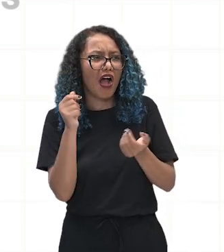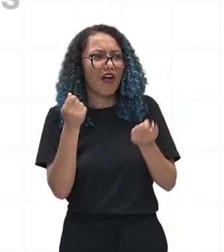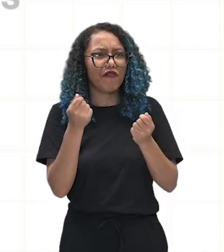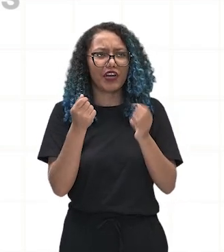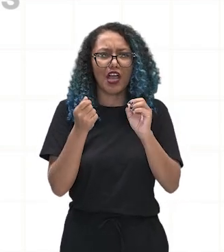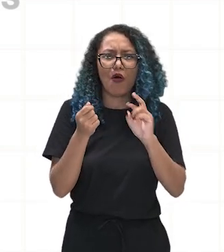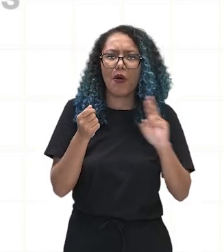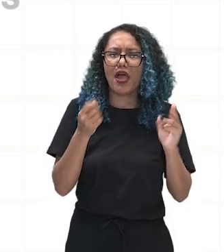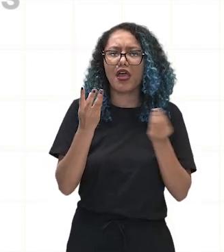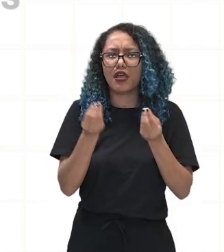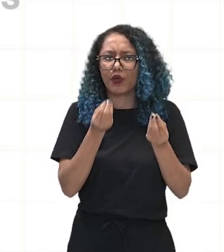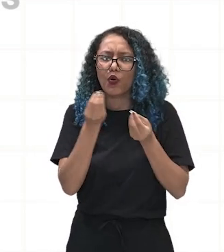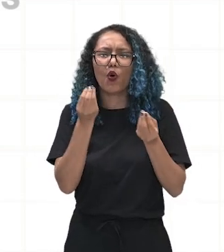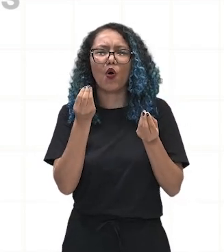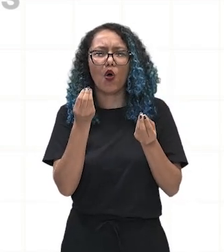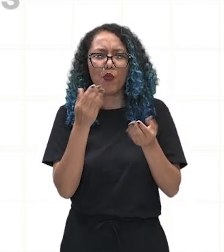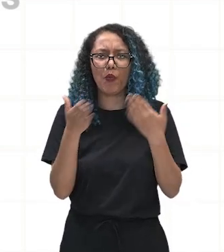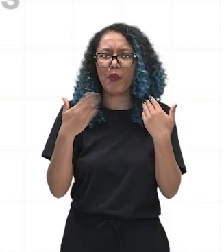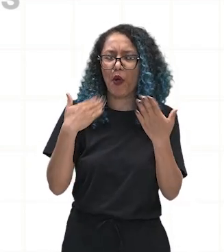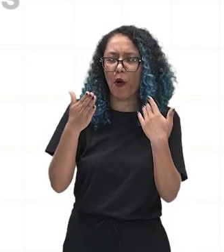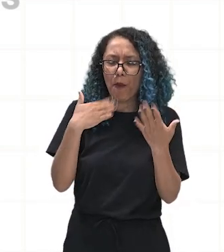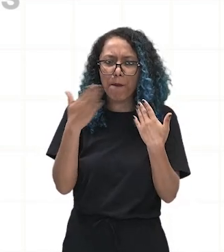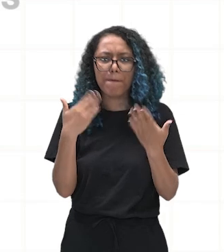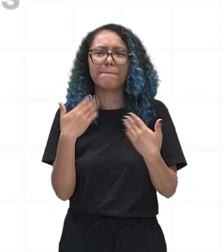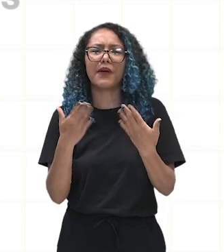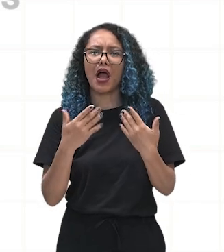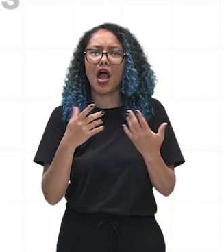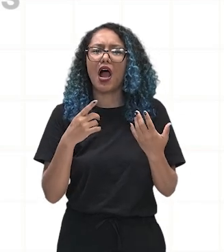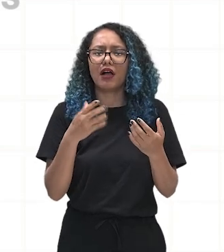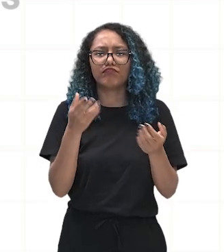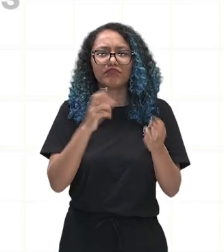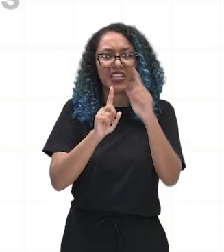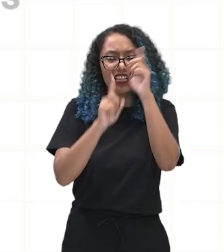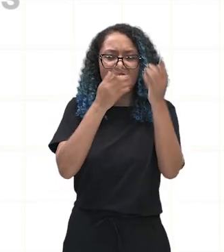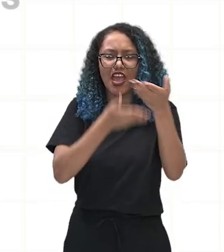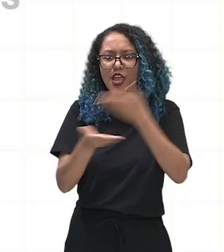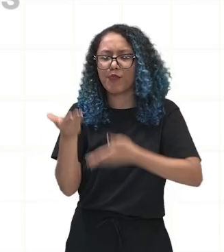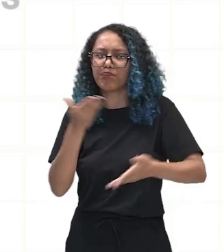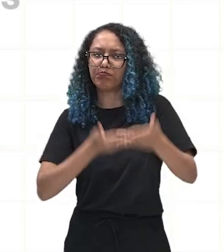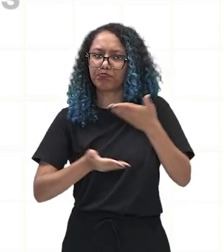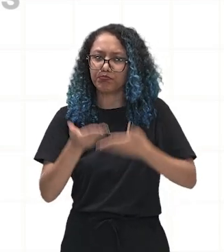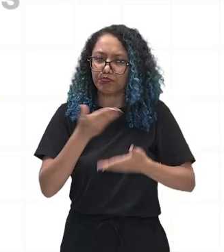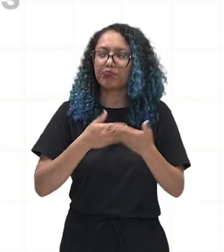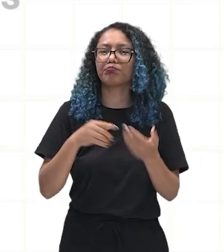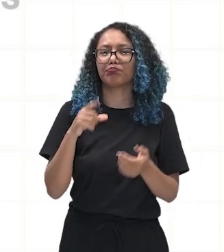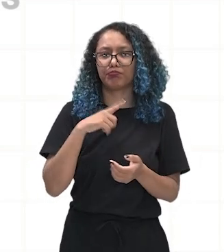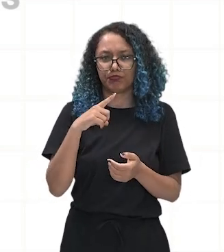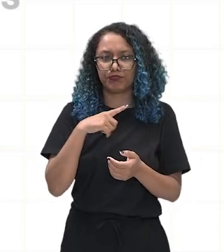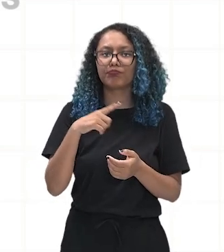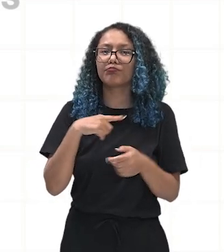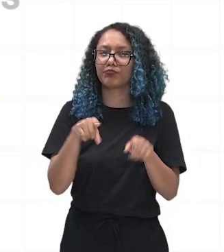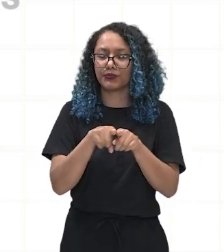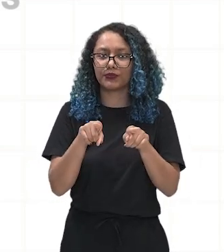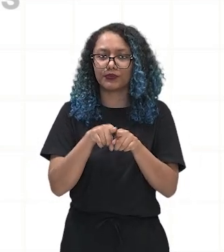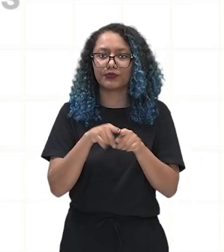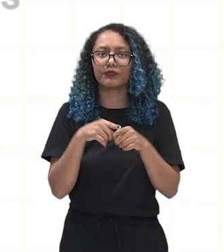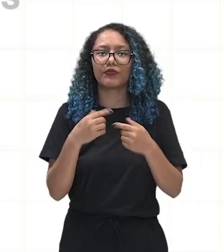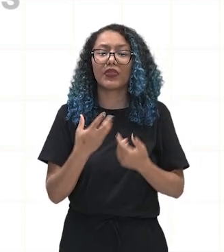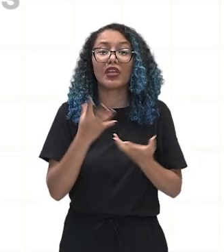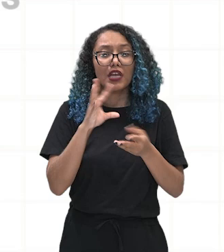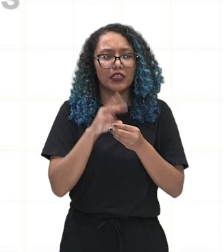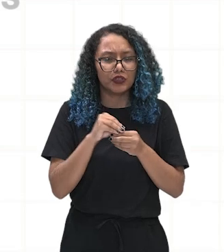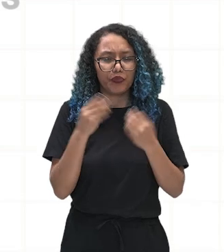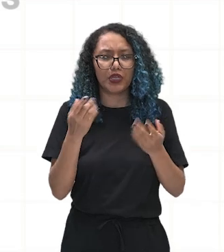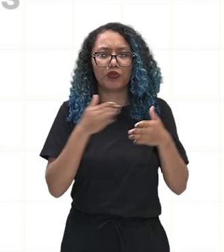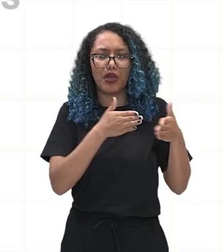de troca, de conhecimento, de ideias e também de mercadoria, tá? Em resumo, essas rotas comerciais